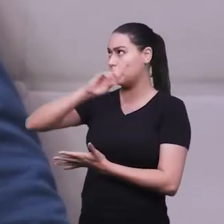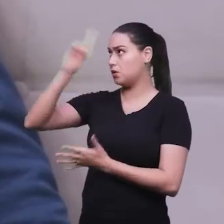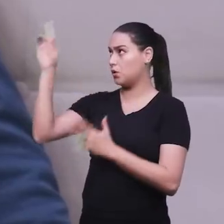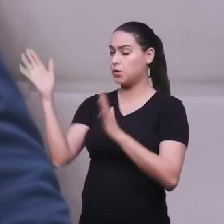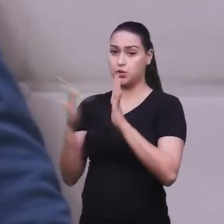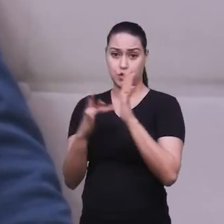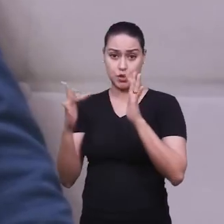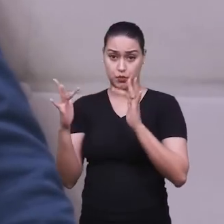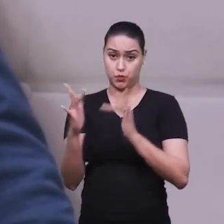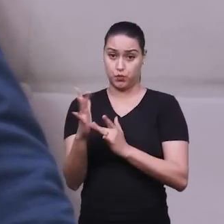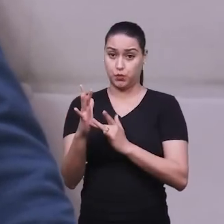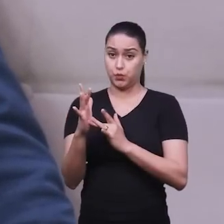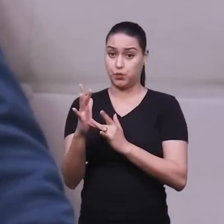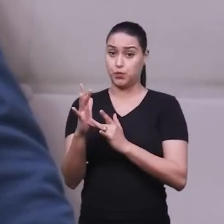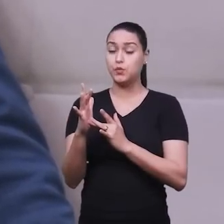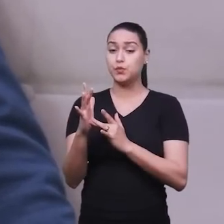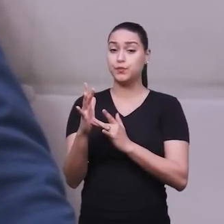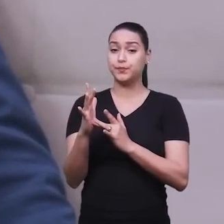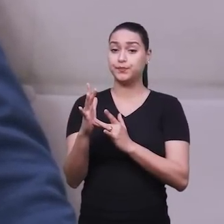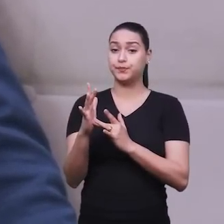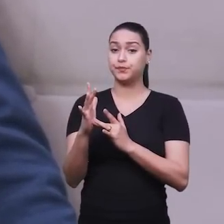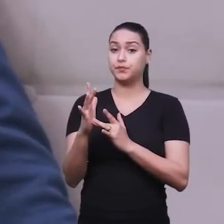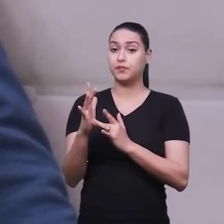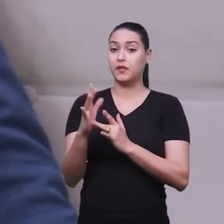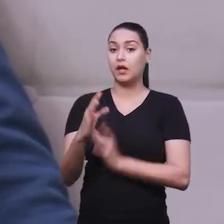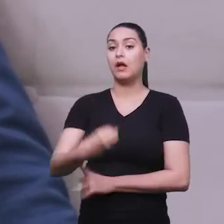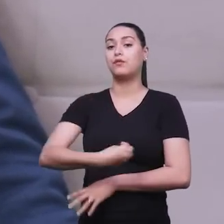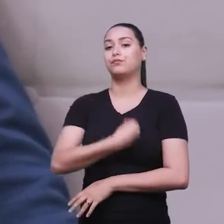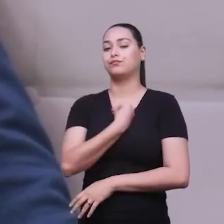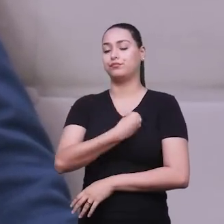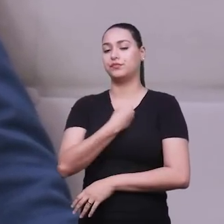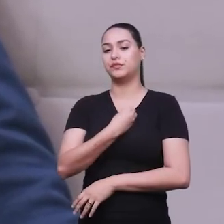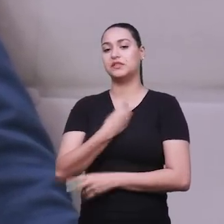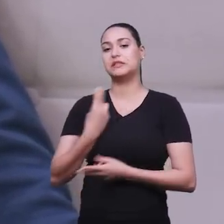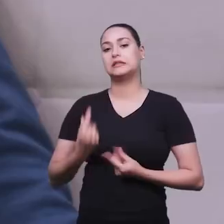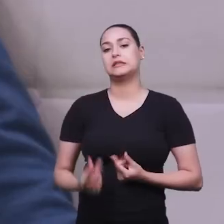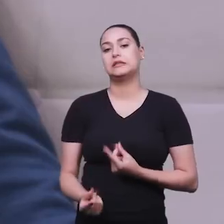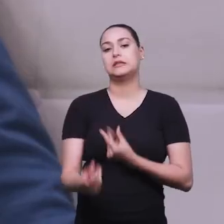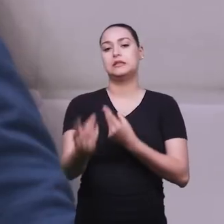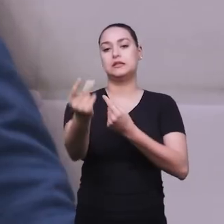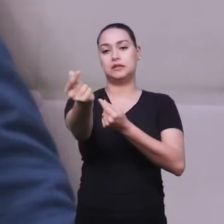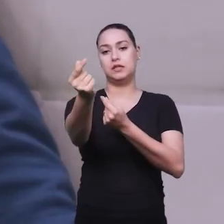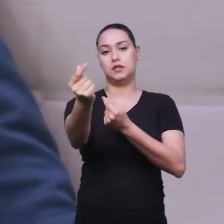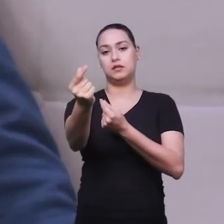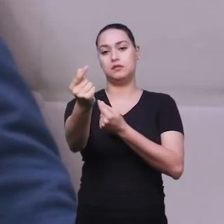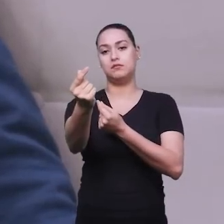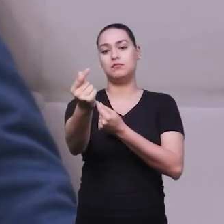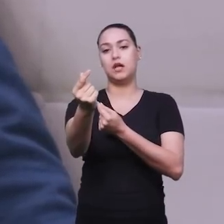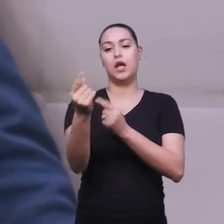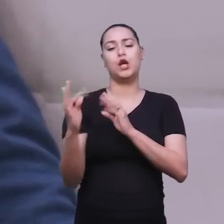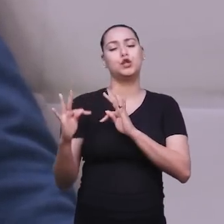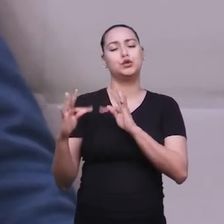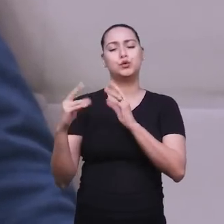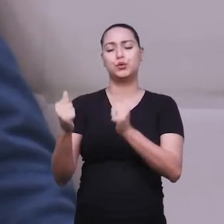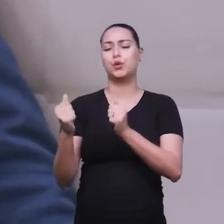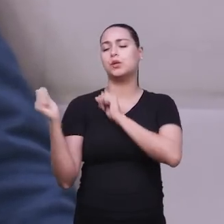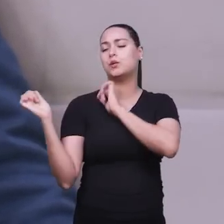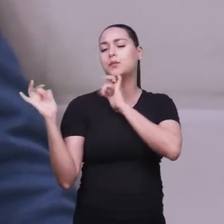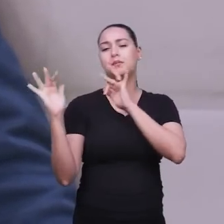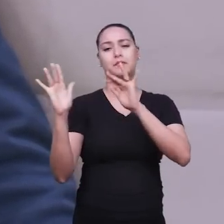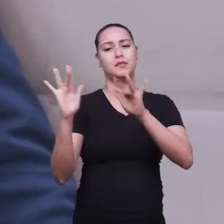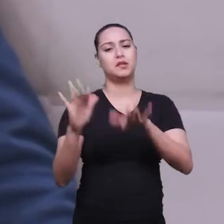da sua fé em Jesus, envolve, abrange a vida eterna